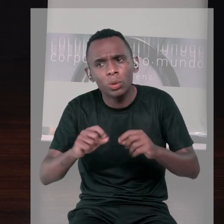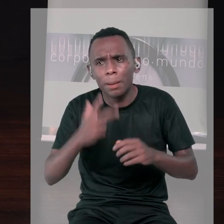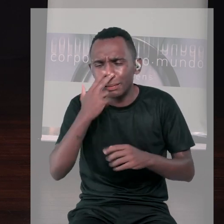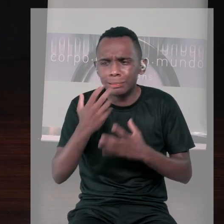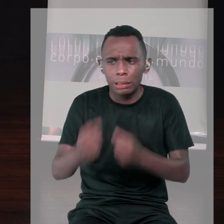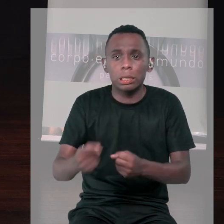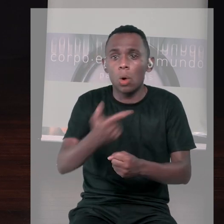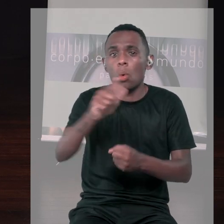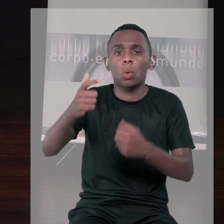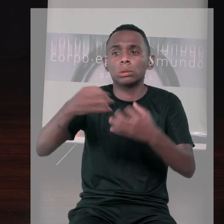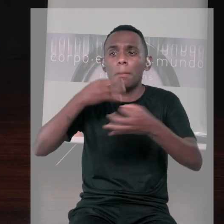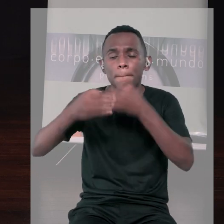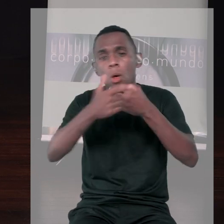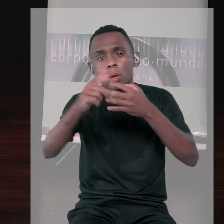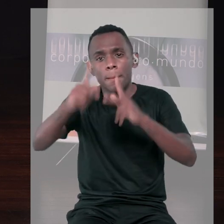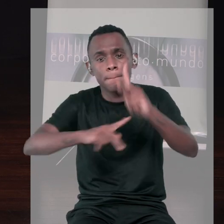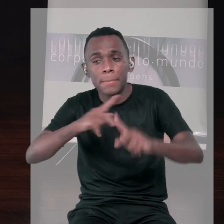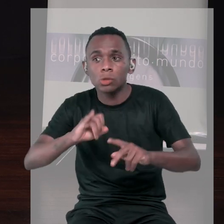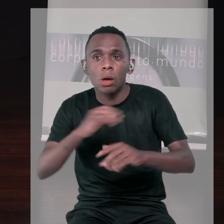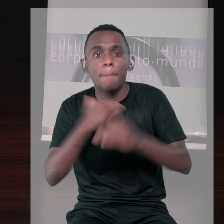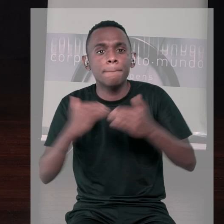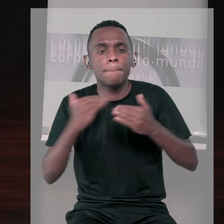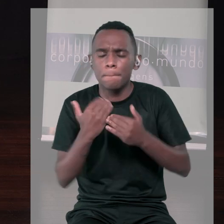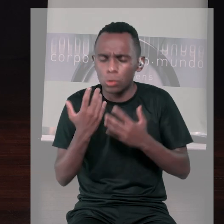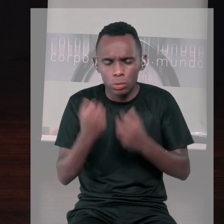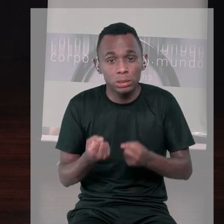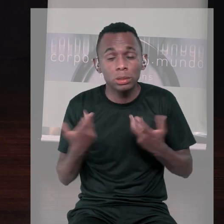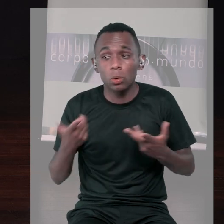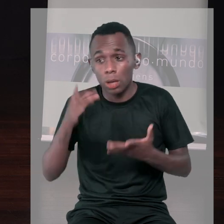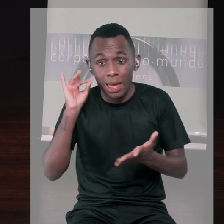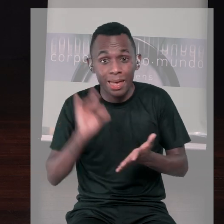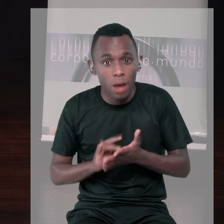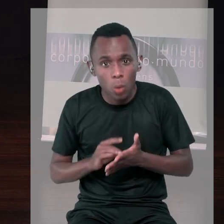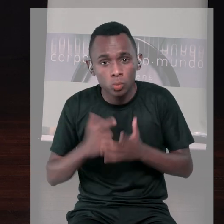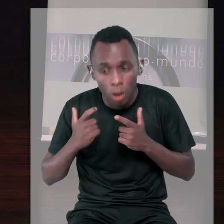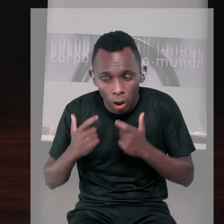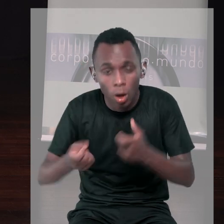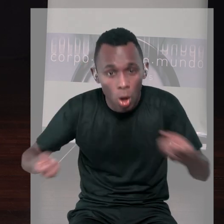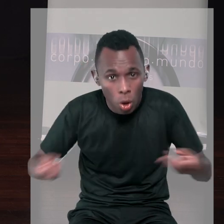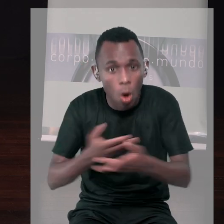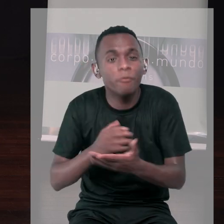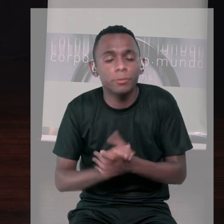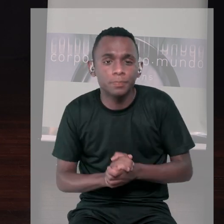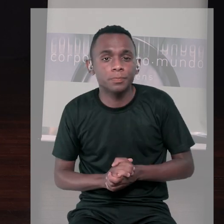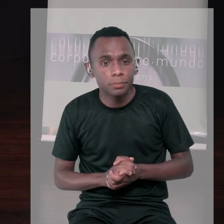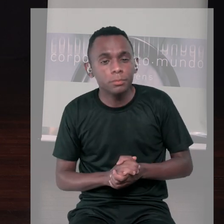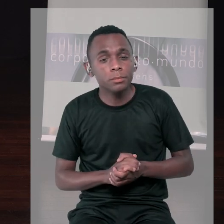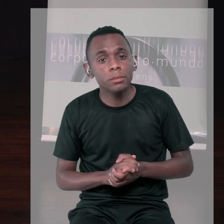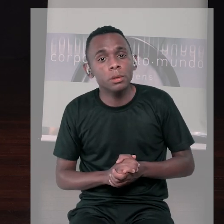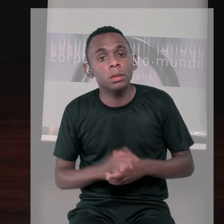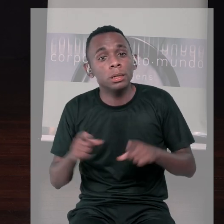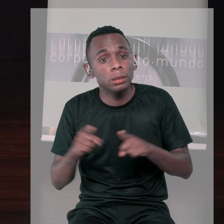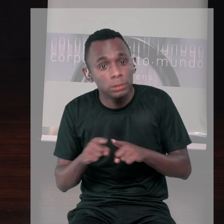morte dos semelhantes, a realidade brutal das guerras modernas aponta para as contradições inerentes a